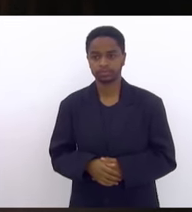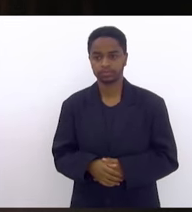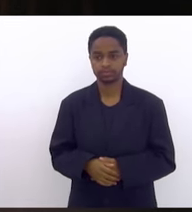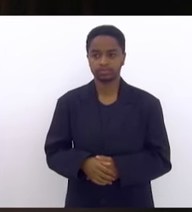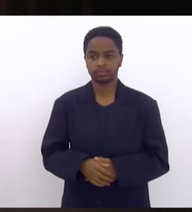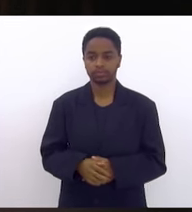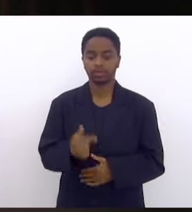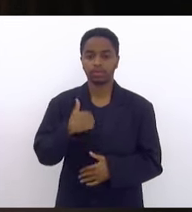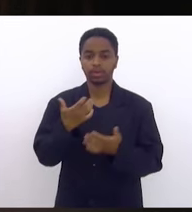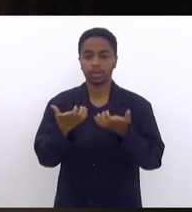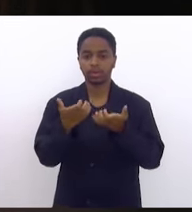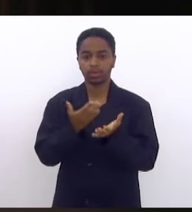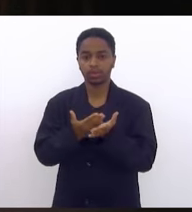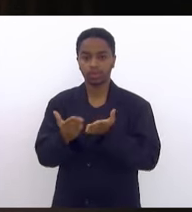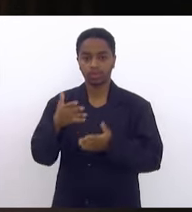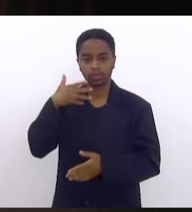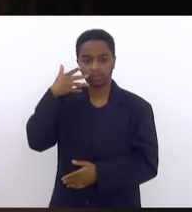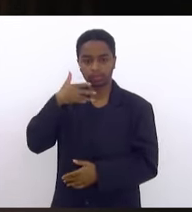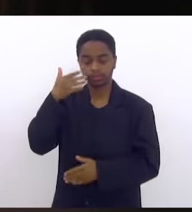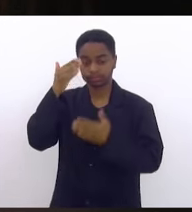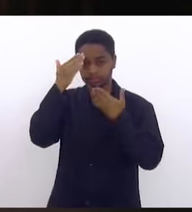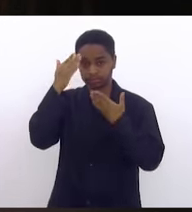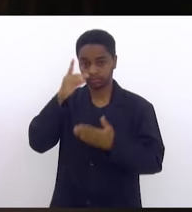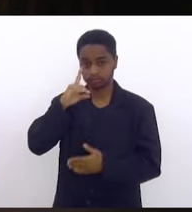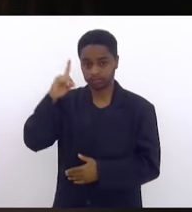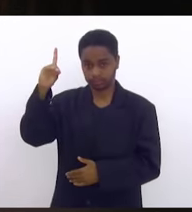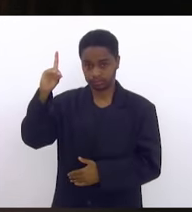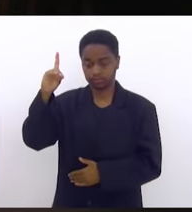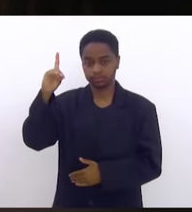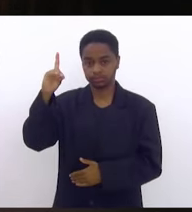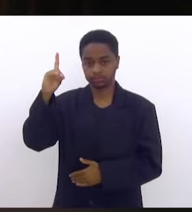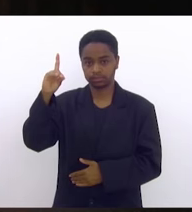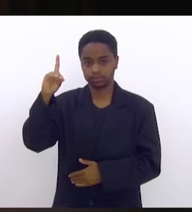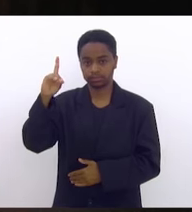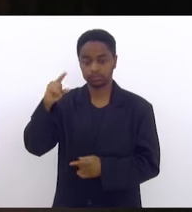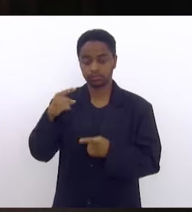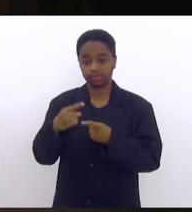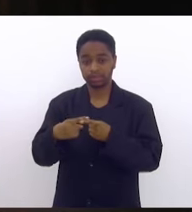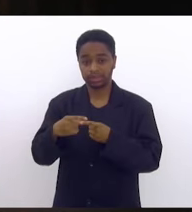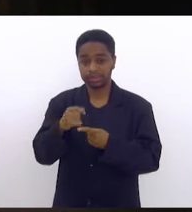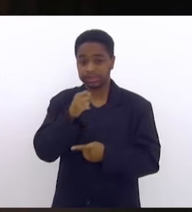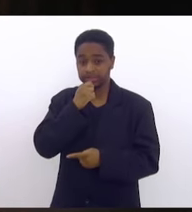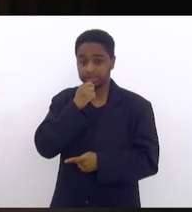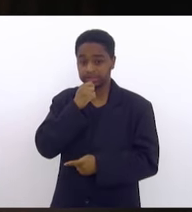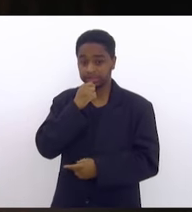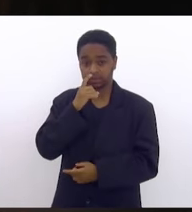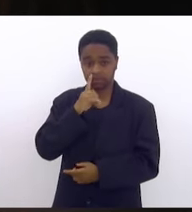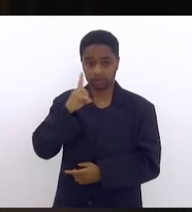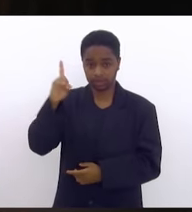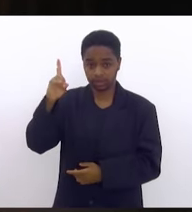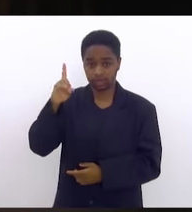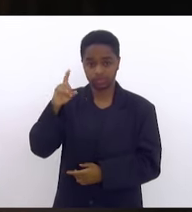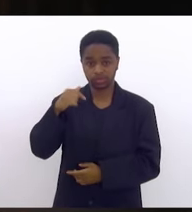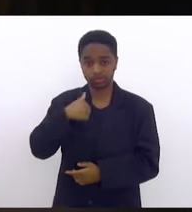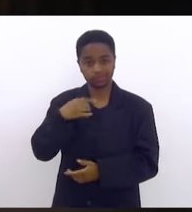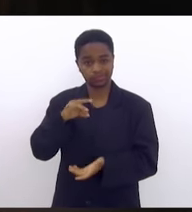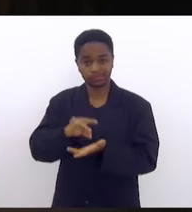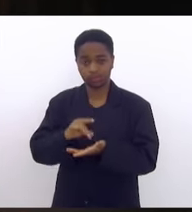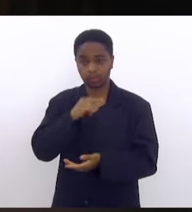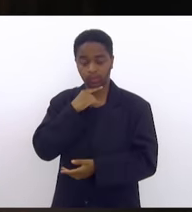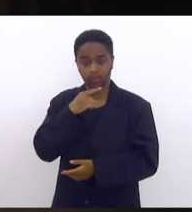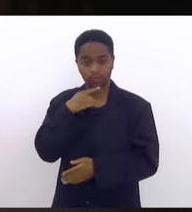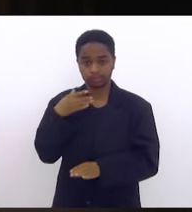Queria iniciar minha fala agradecendo a Deus, porque se não fosse ele, eu não estaria aqui